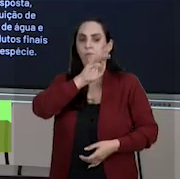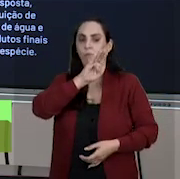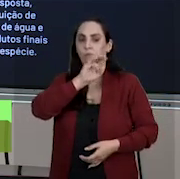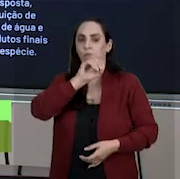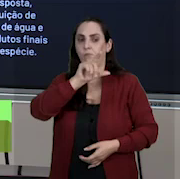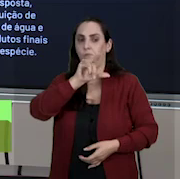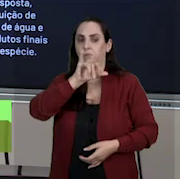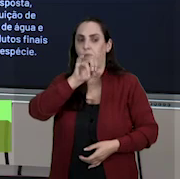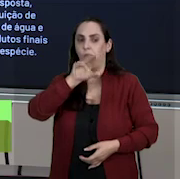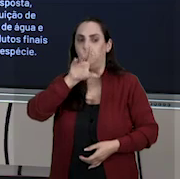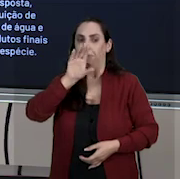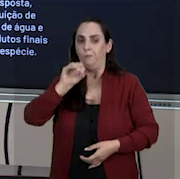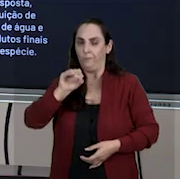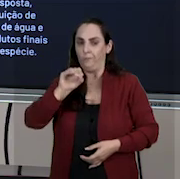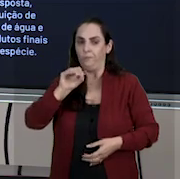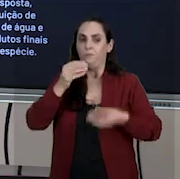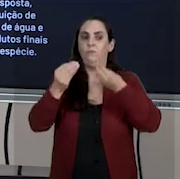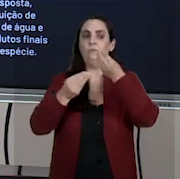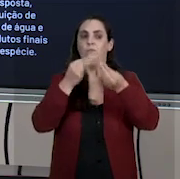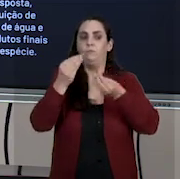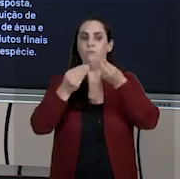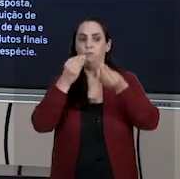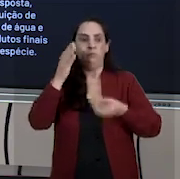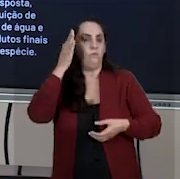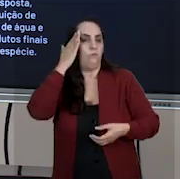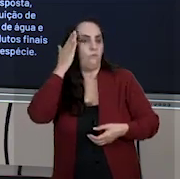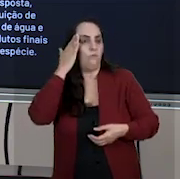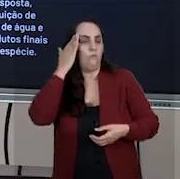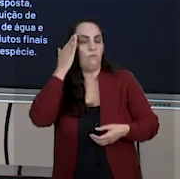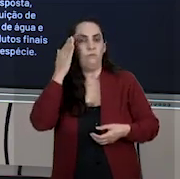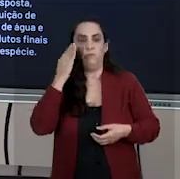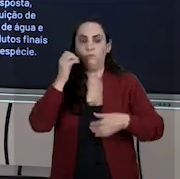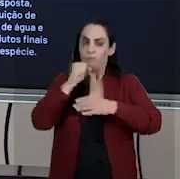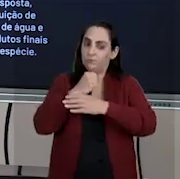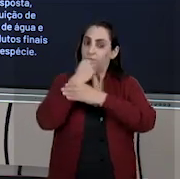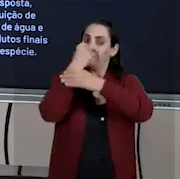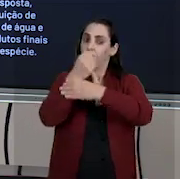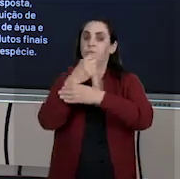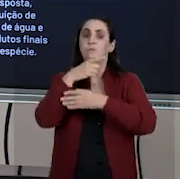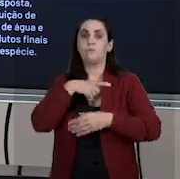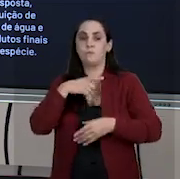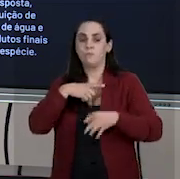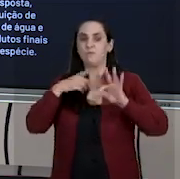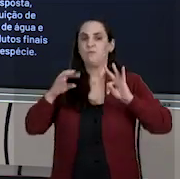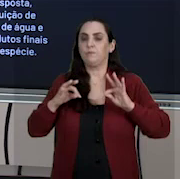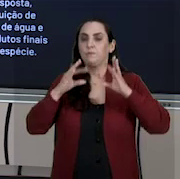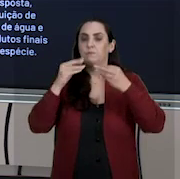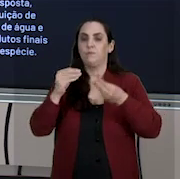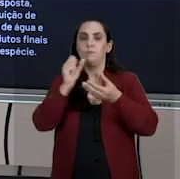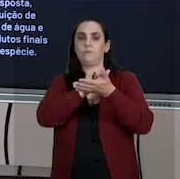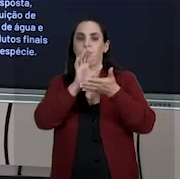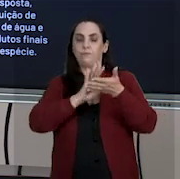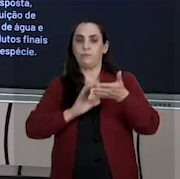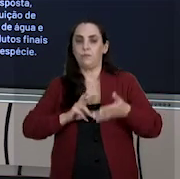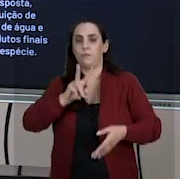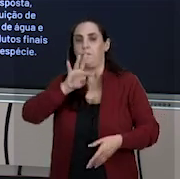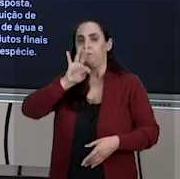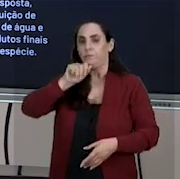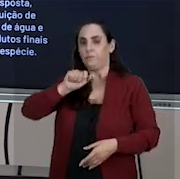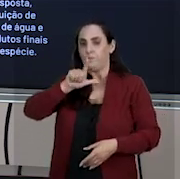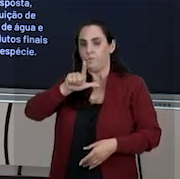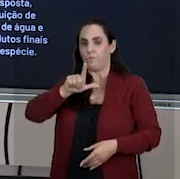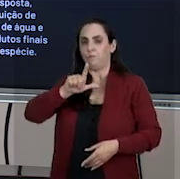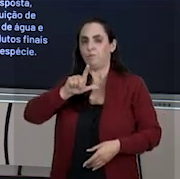de processos químicos que vai garantir as atividades vitais dos seres vivos, como que ocorre